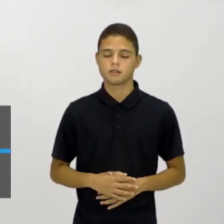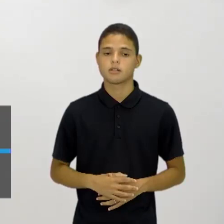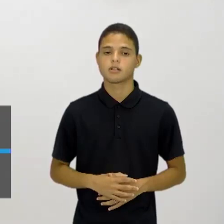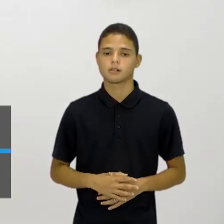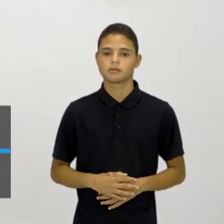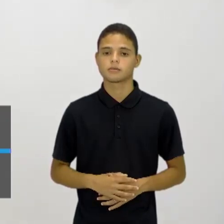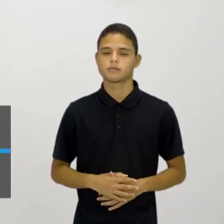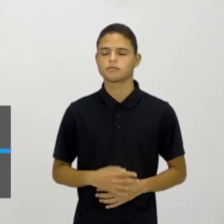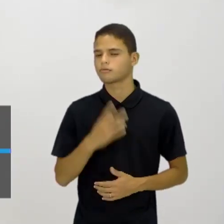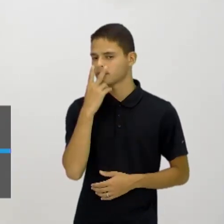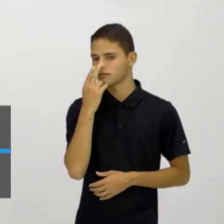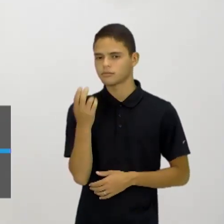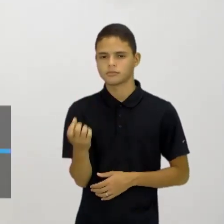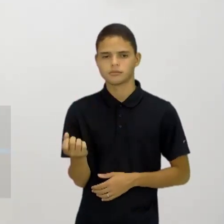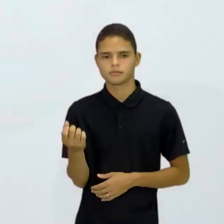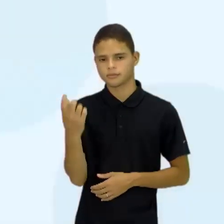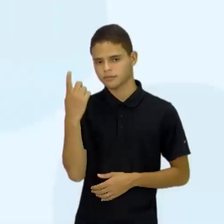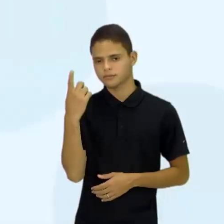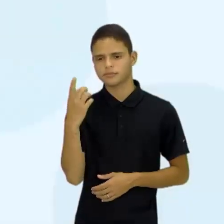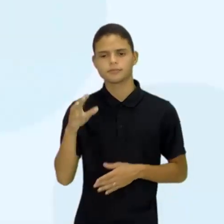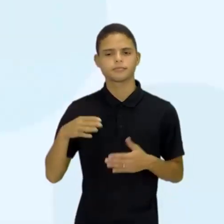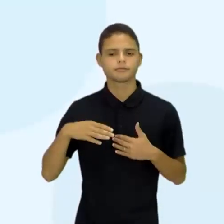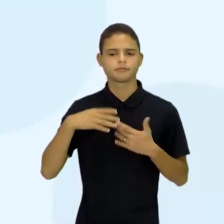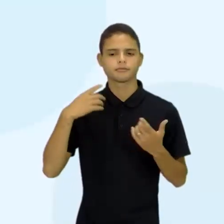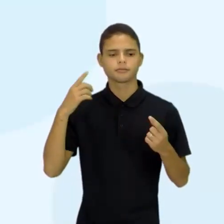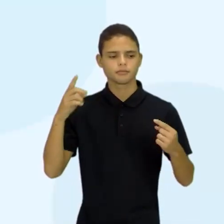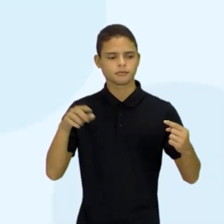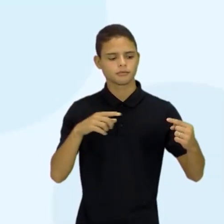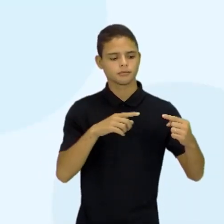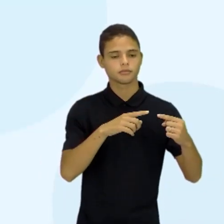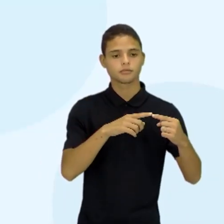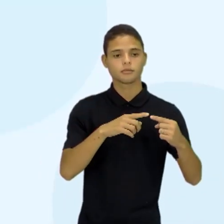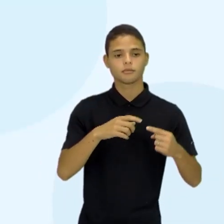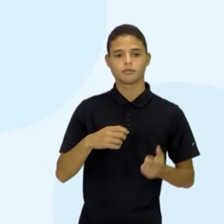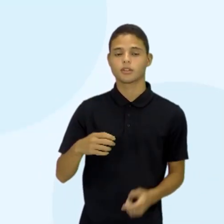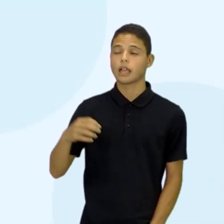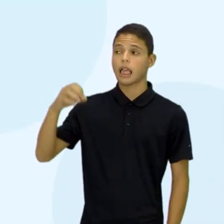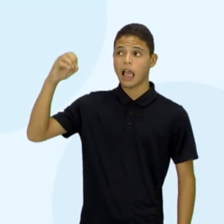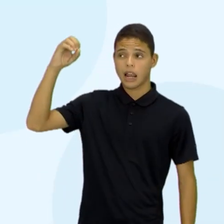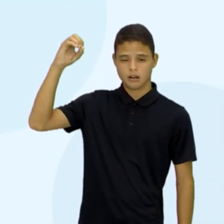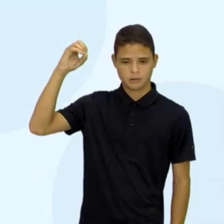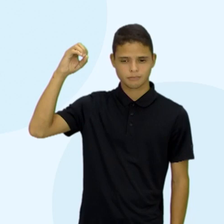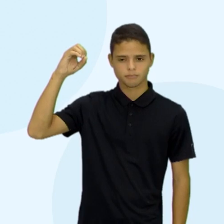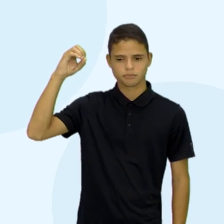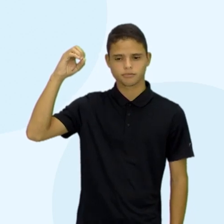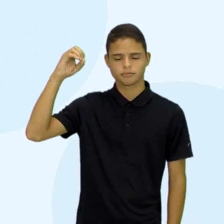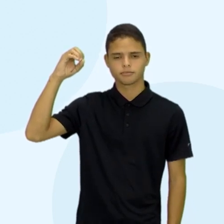alguma coisa estranha Em qual direção ao ponto cardeal a lua nasce